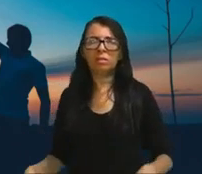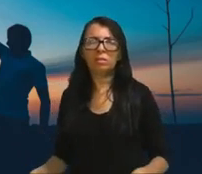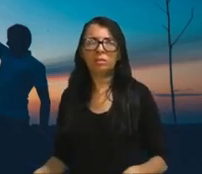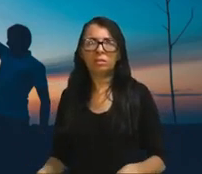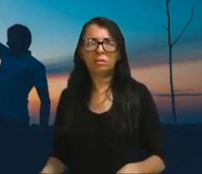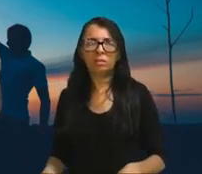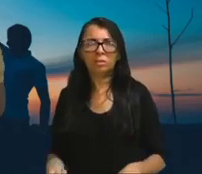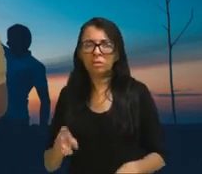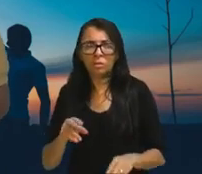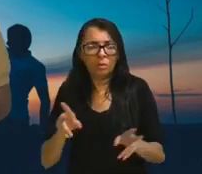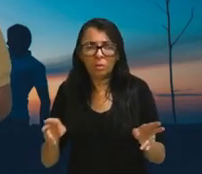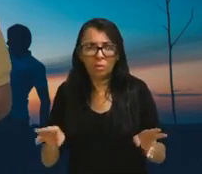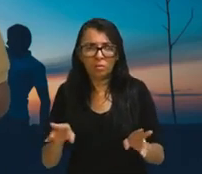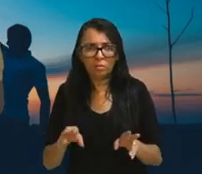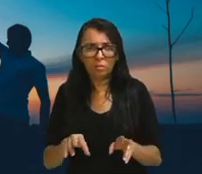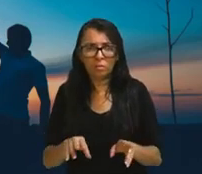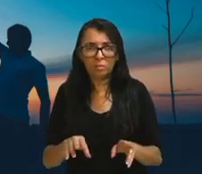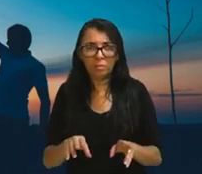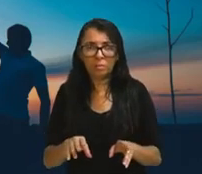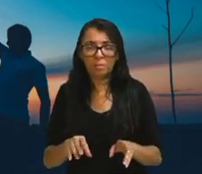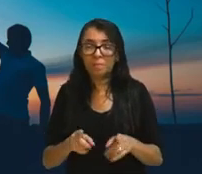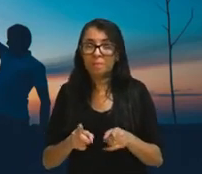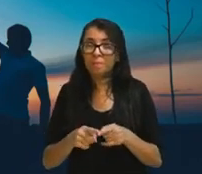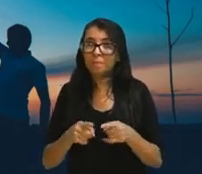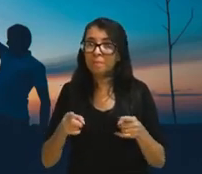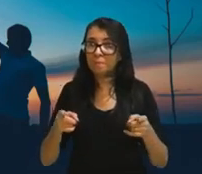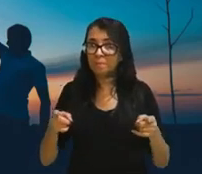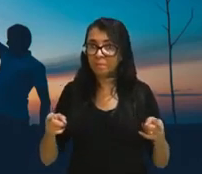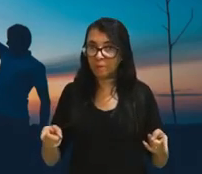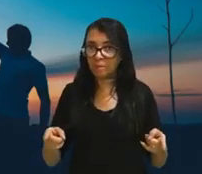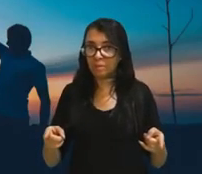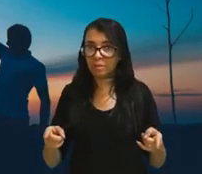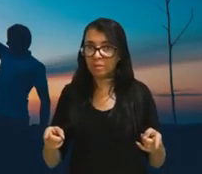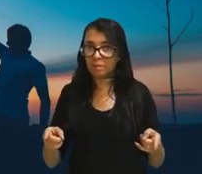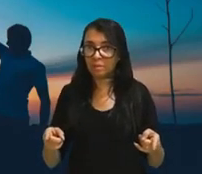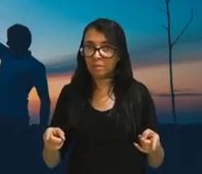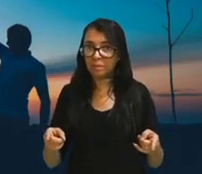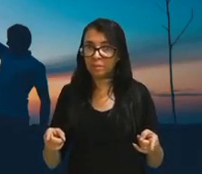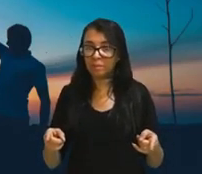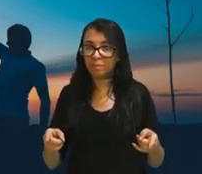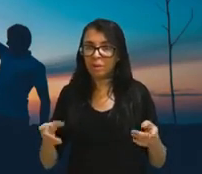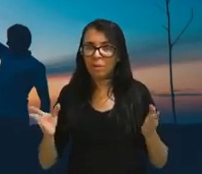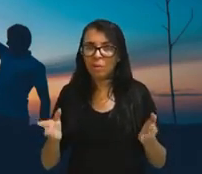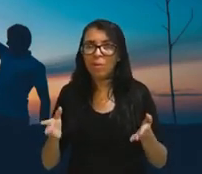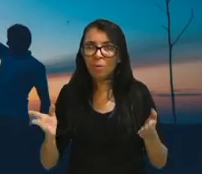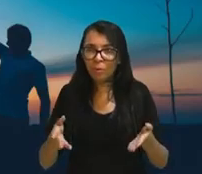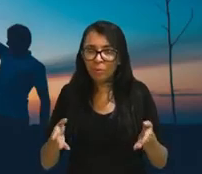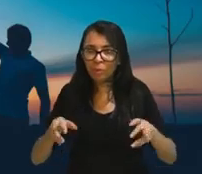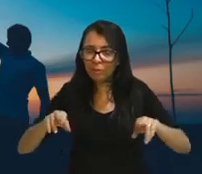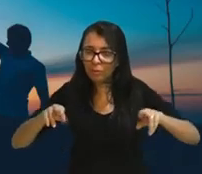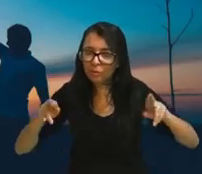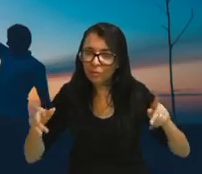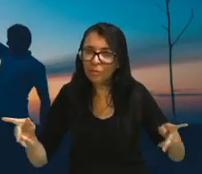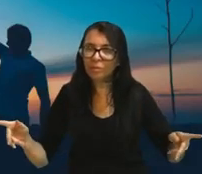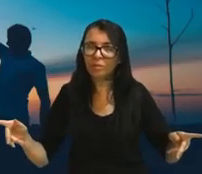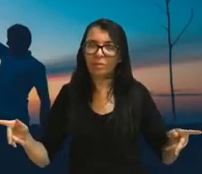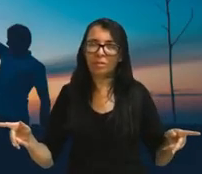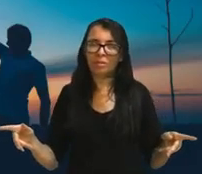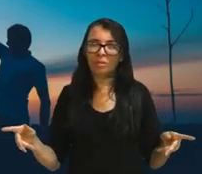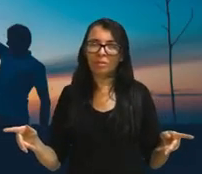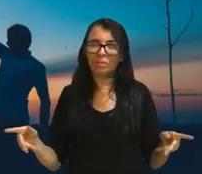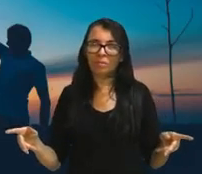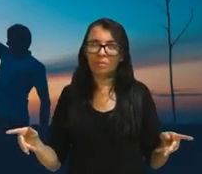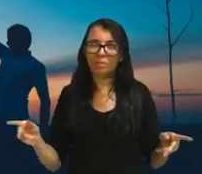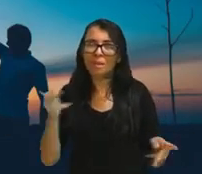Ou seja, qualquer situação vai estremecer a sua casa, o seu lar. Qualquer situação